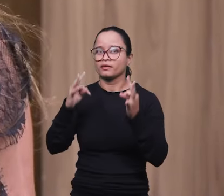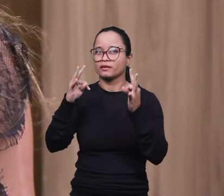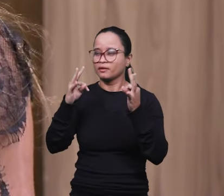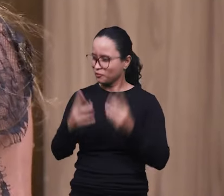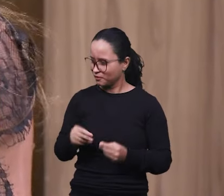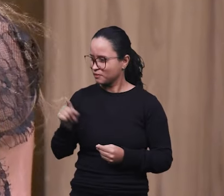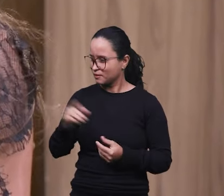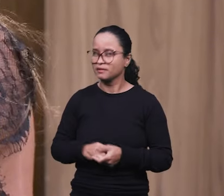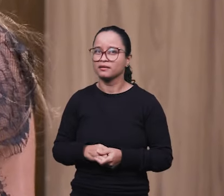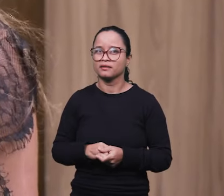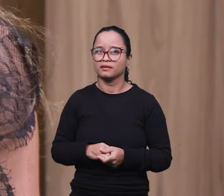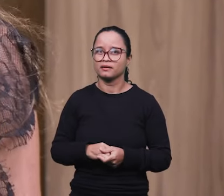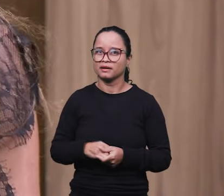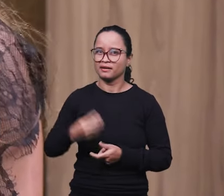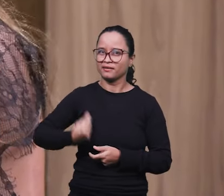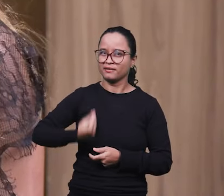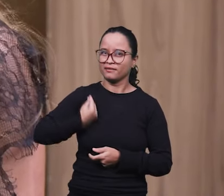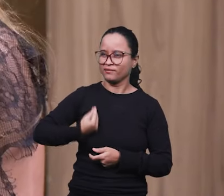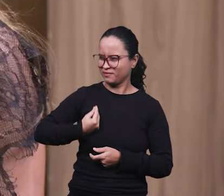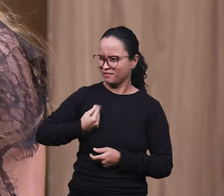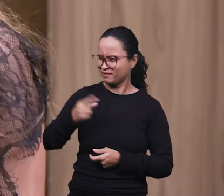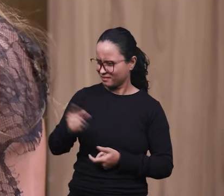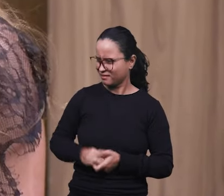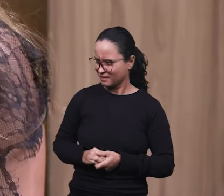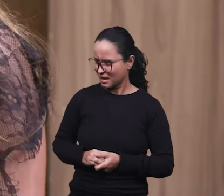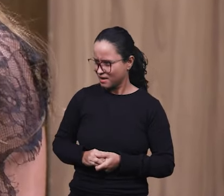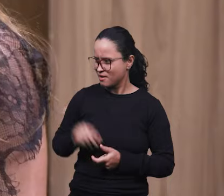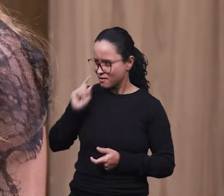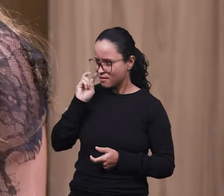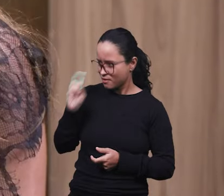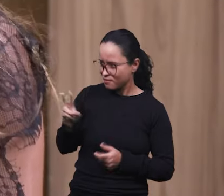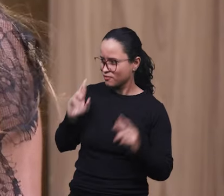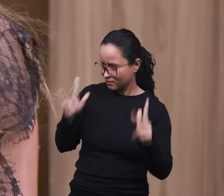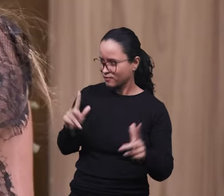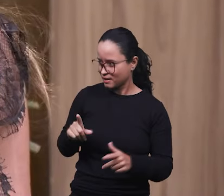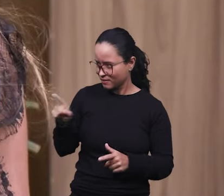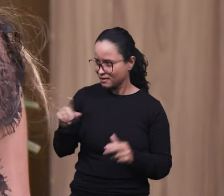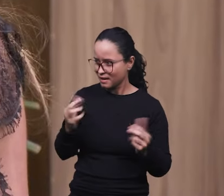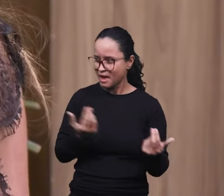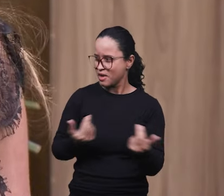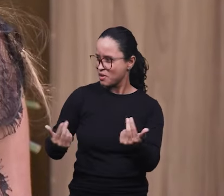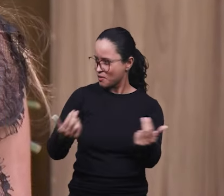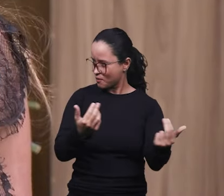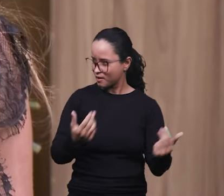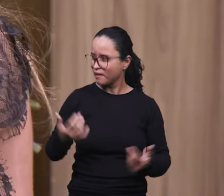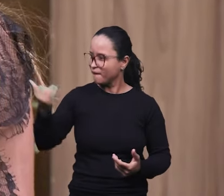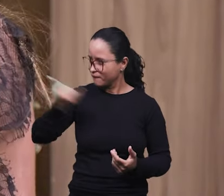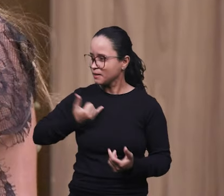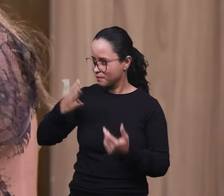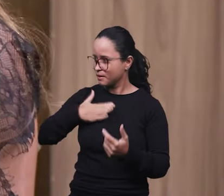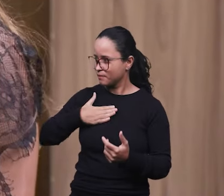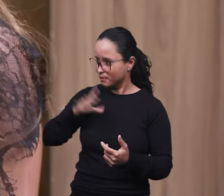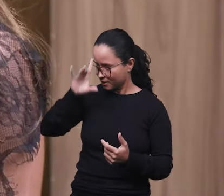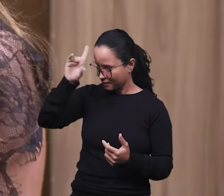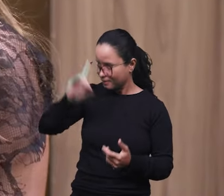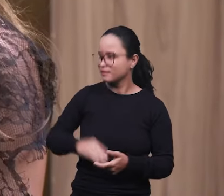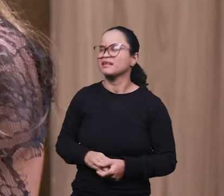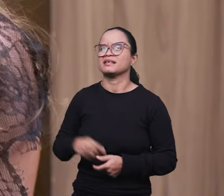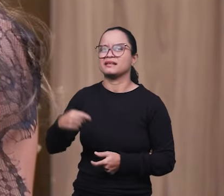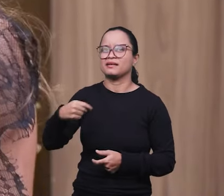que você que você fala que você vive eu vejo que você é diferente você não é igual a todo mundo me fala mais desse Deus aí que você serve porque eu tô passando